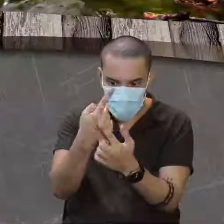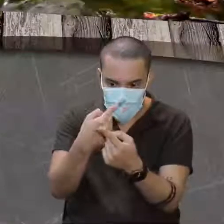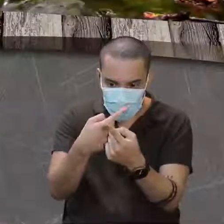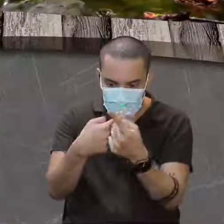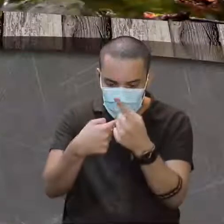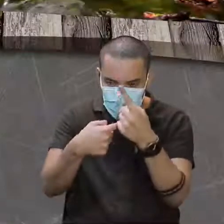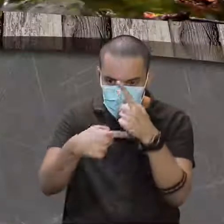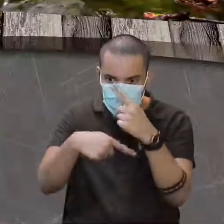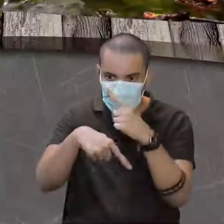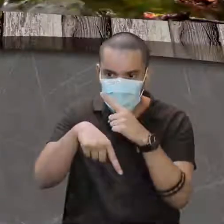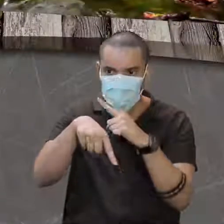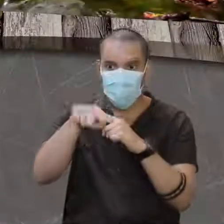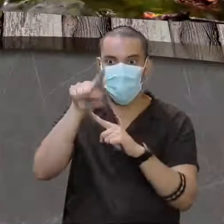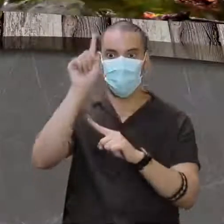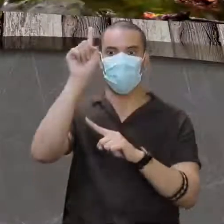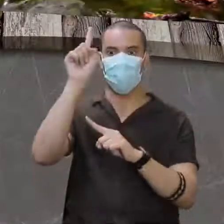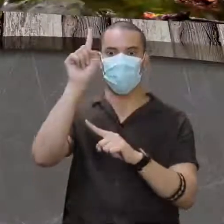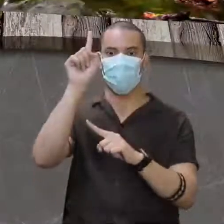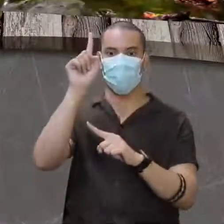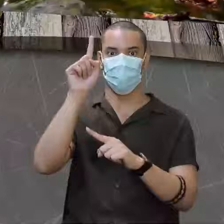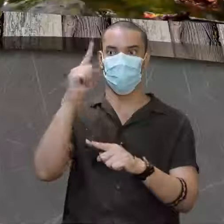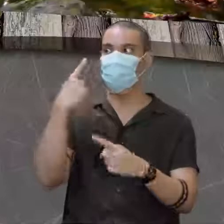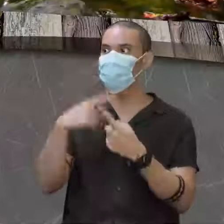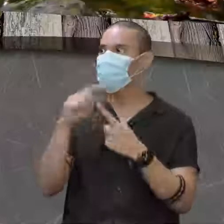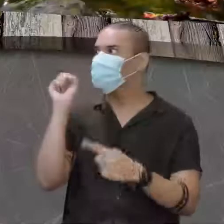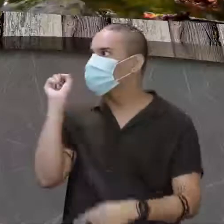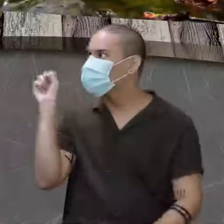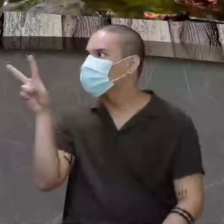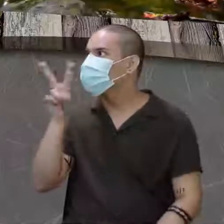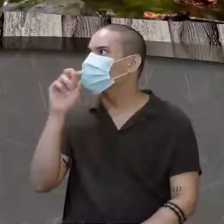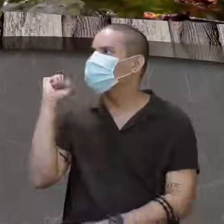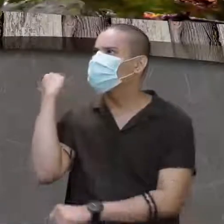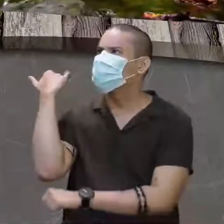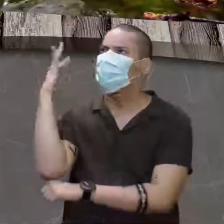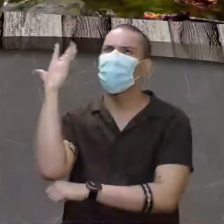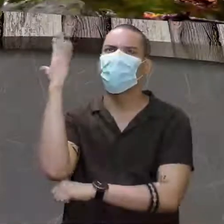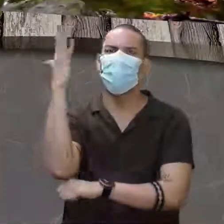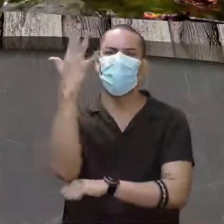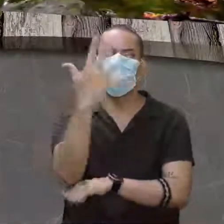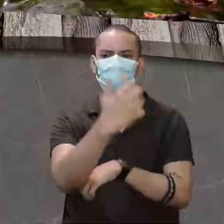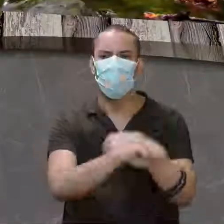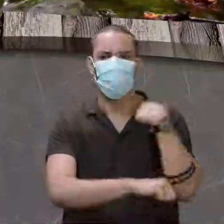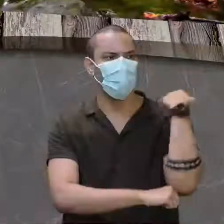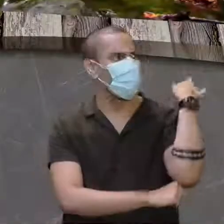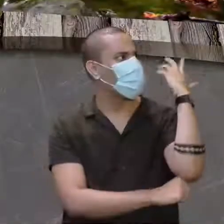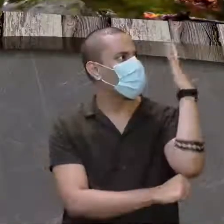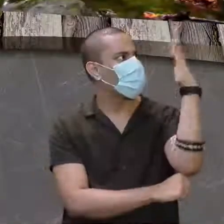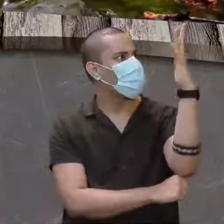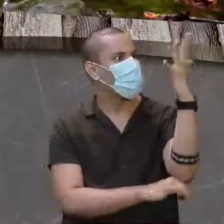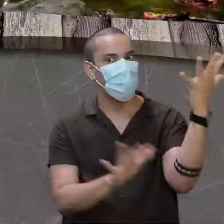um processo. Para quando a gente vê aquela floresta maravilhosa, exuberante.